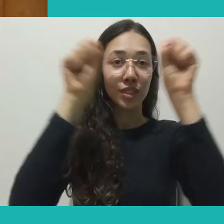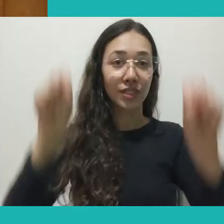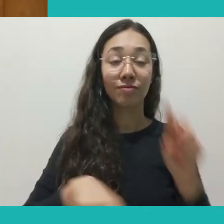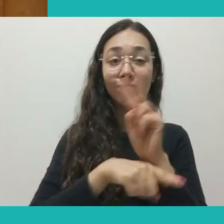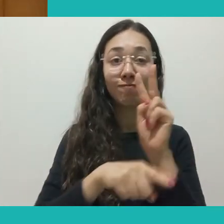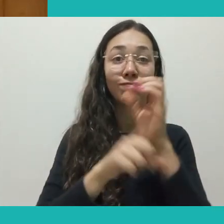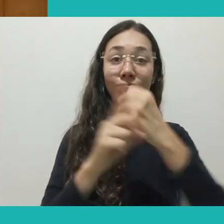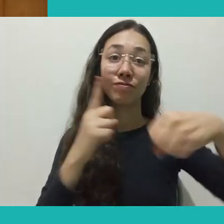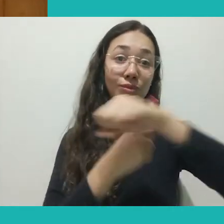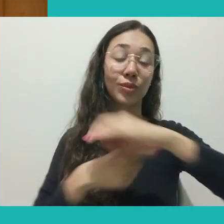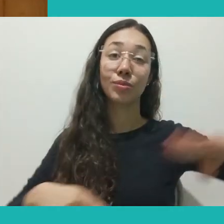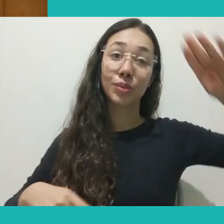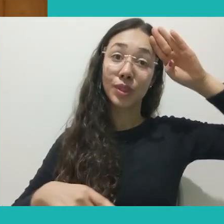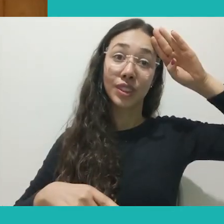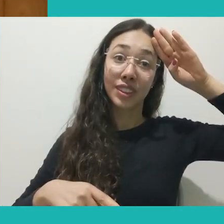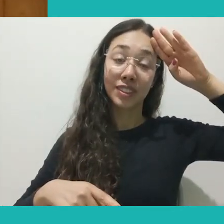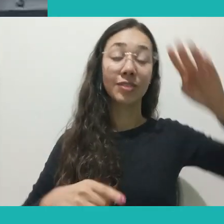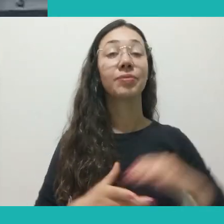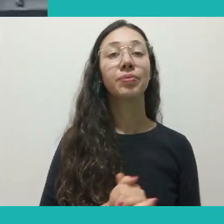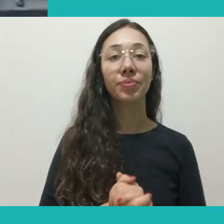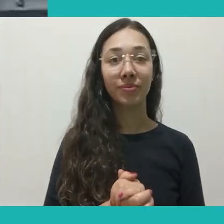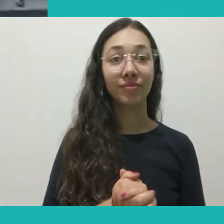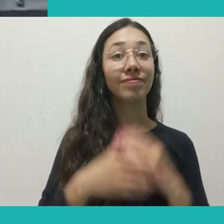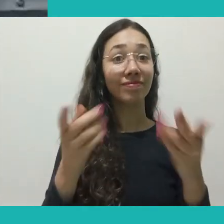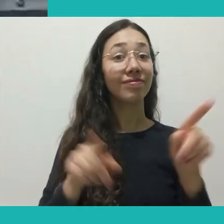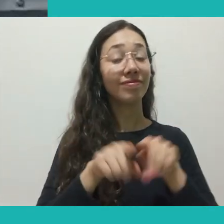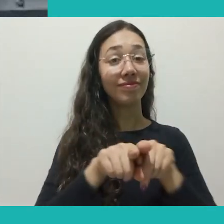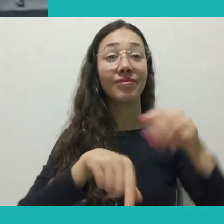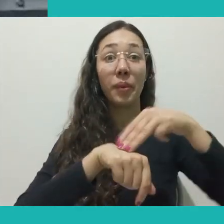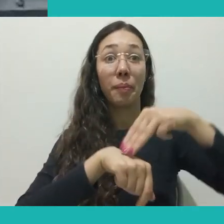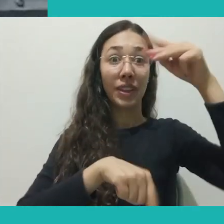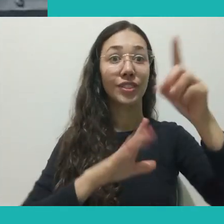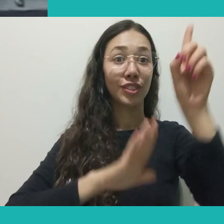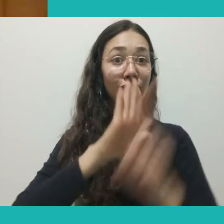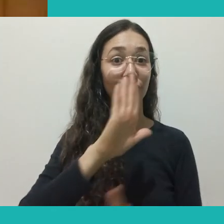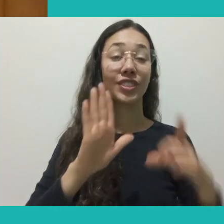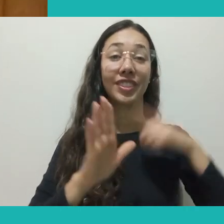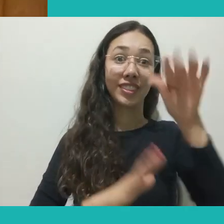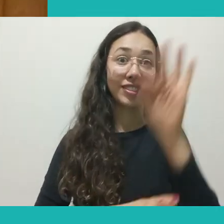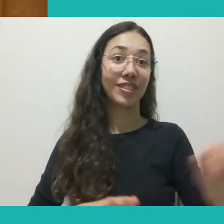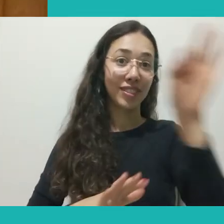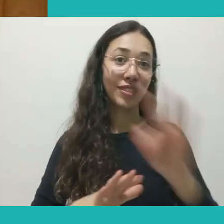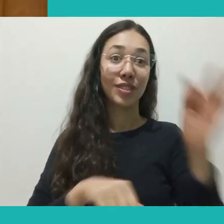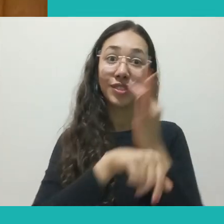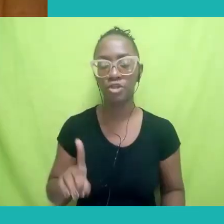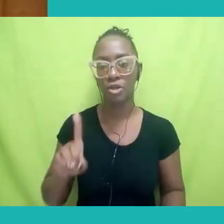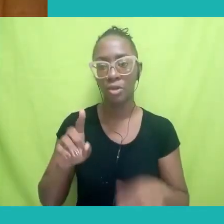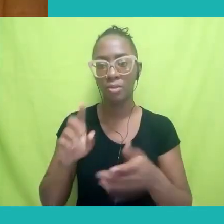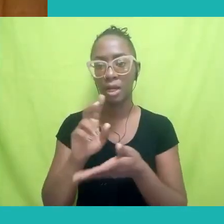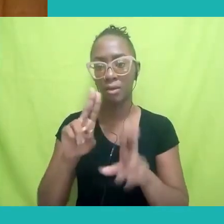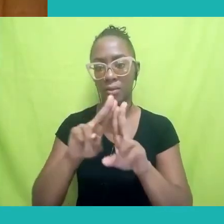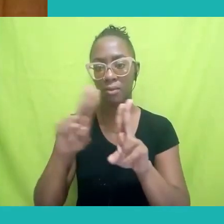Social dos Militares das Forças Armadas. E é mestre em Direito pela Universidade Federal do Rio de